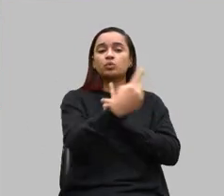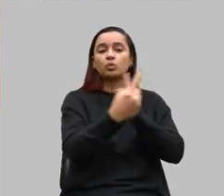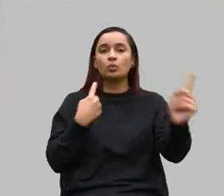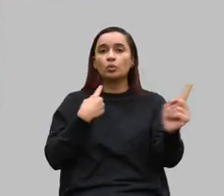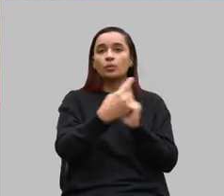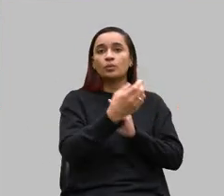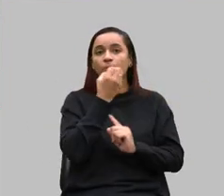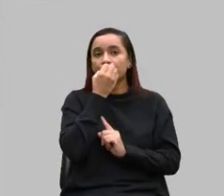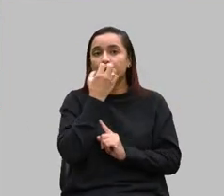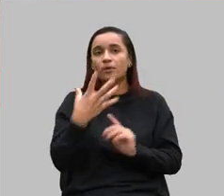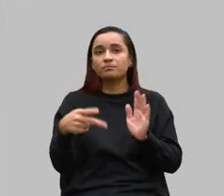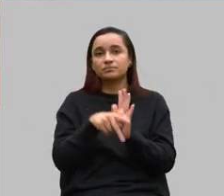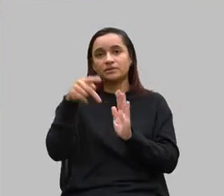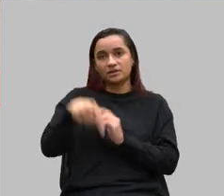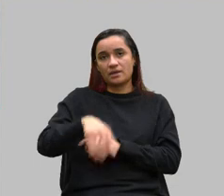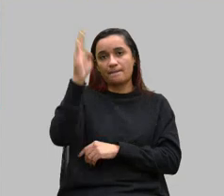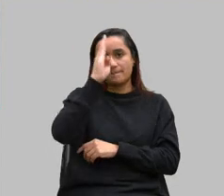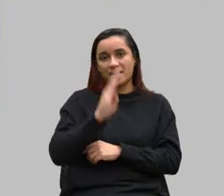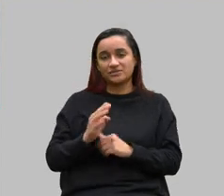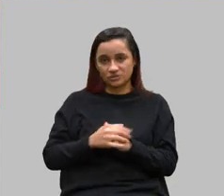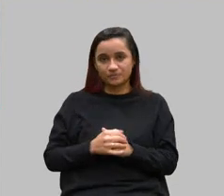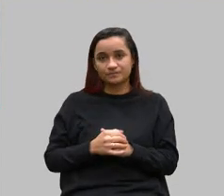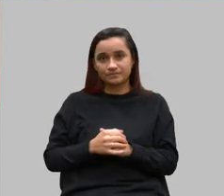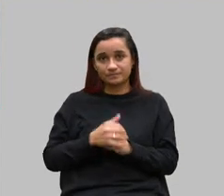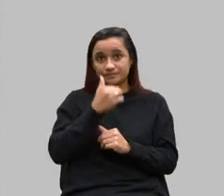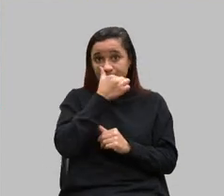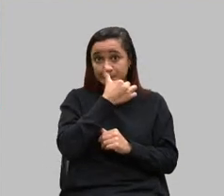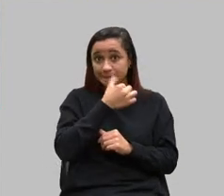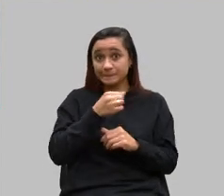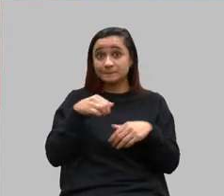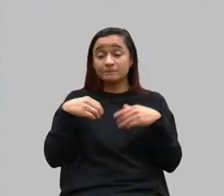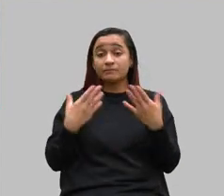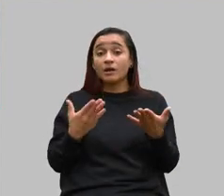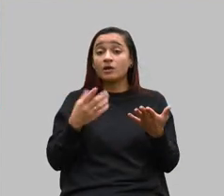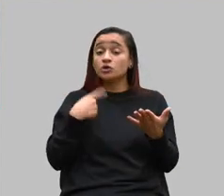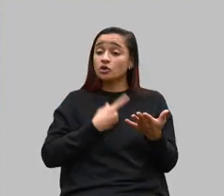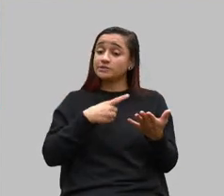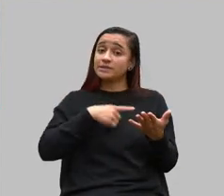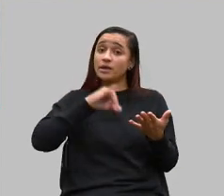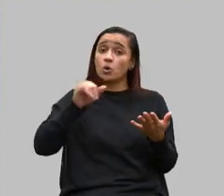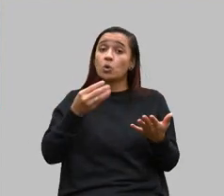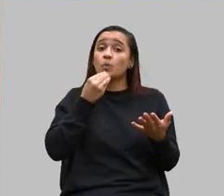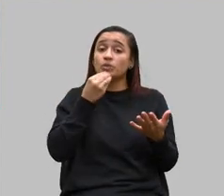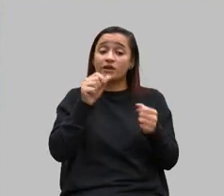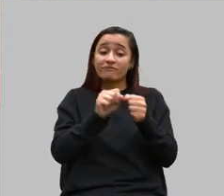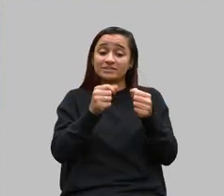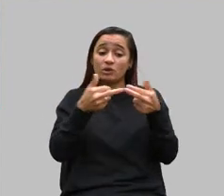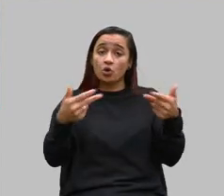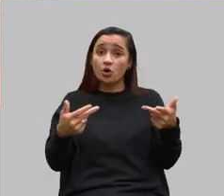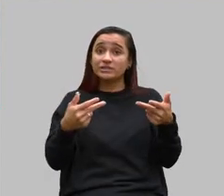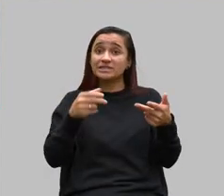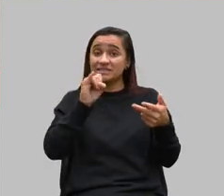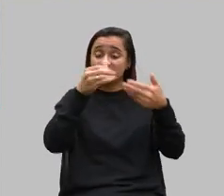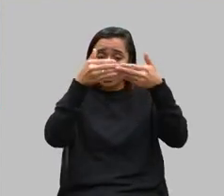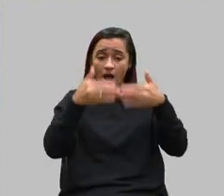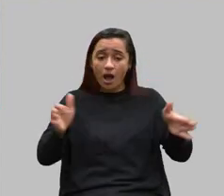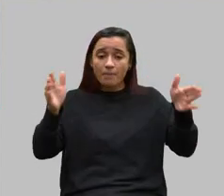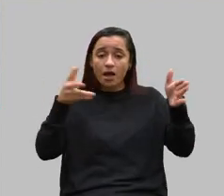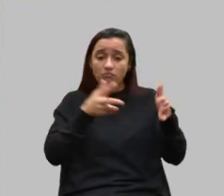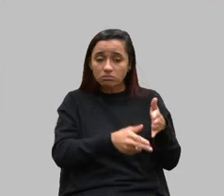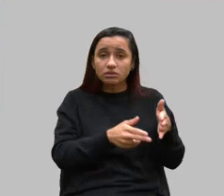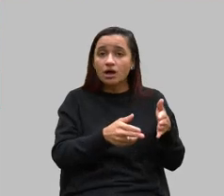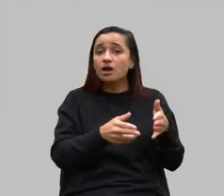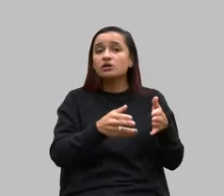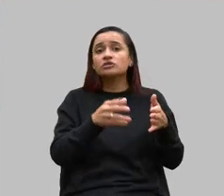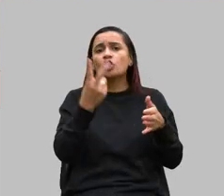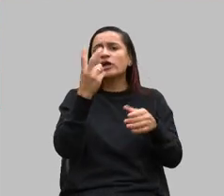do Brasil Então nós estamos diante da oportunidade de conseguir fazer uma coisa para ser inaugurada em 2 3